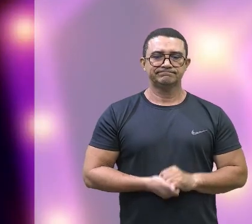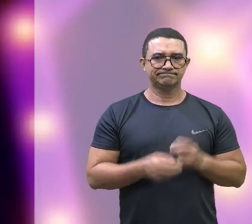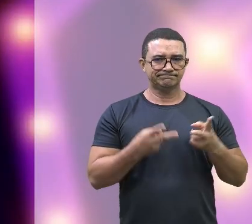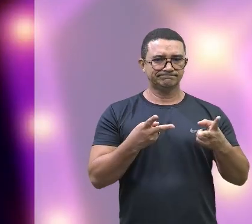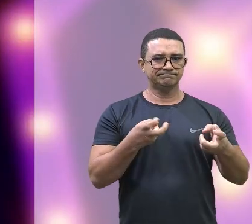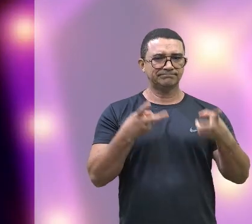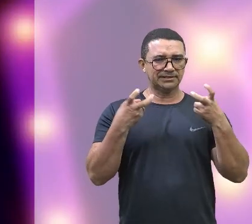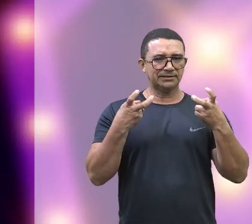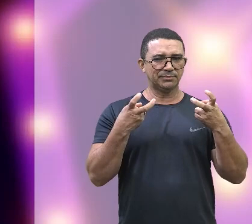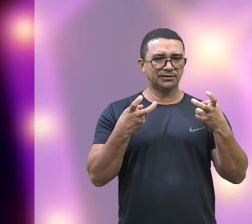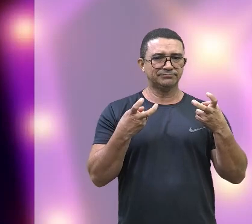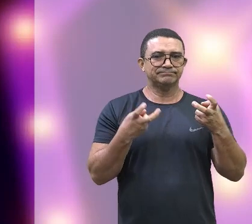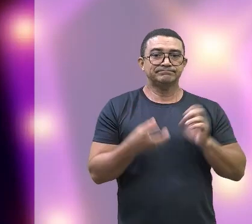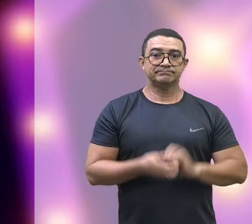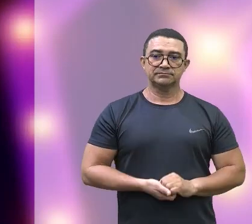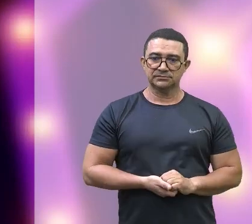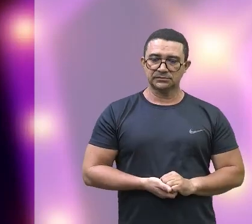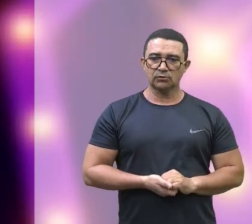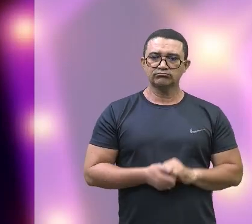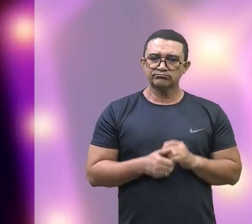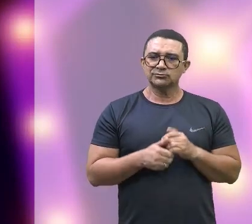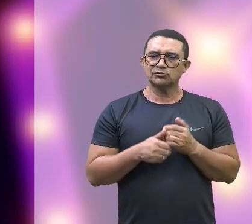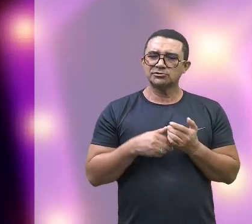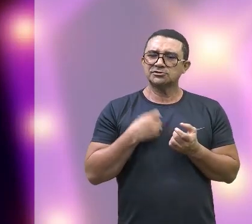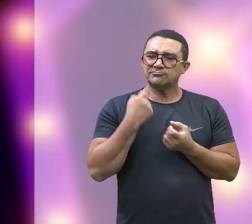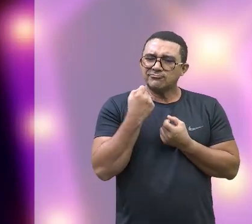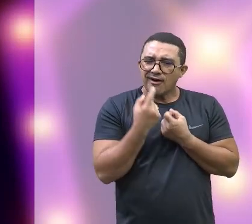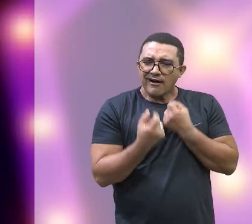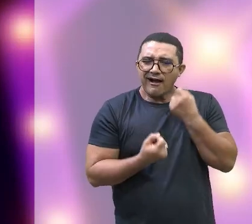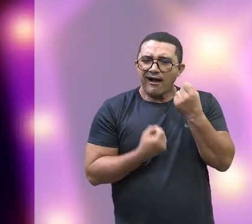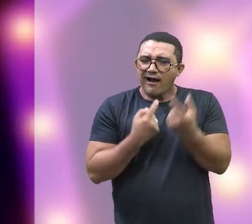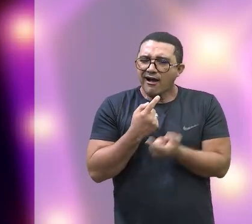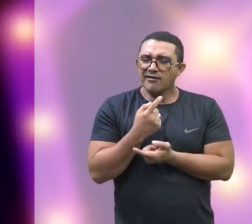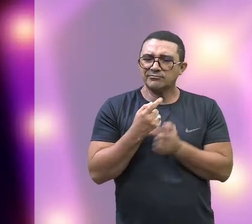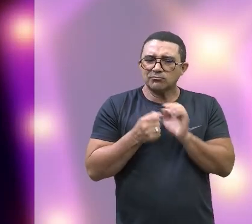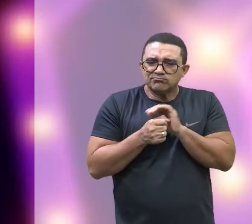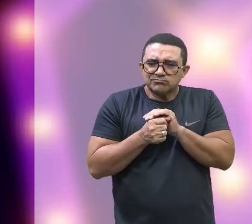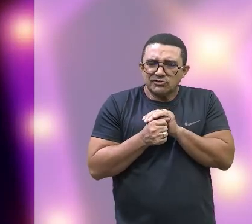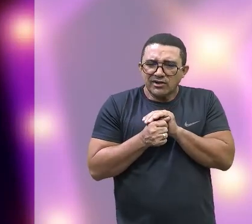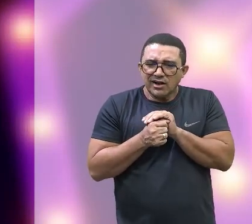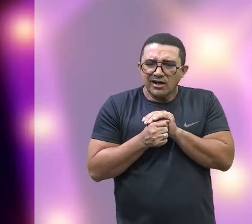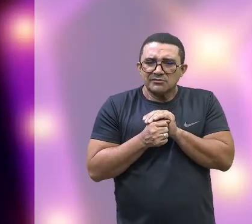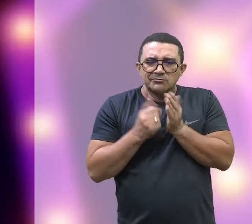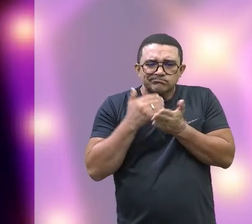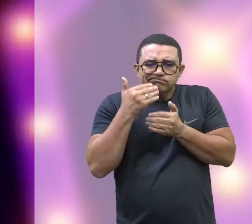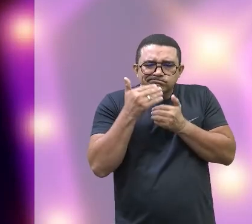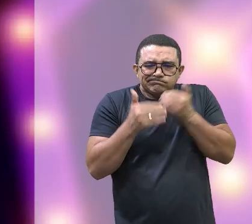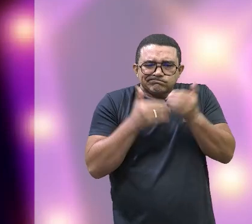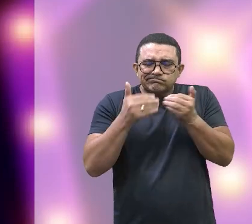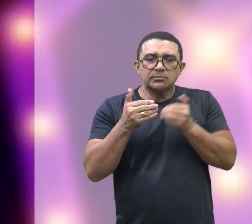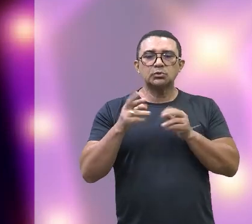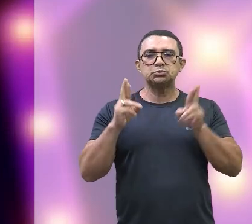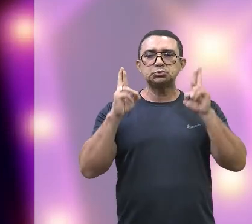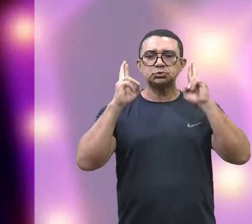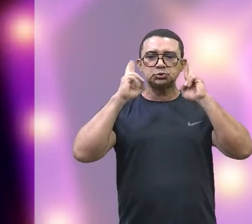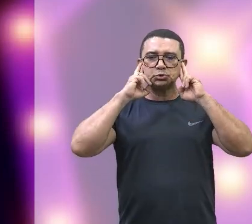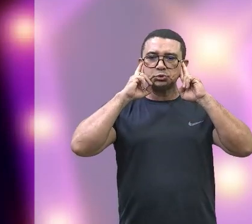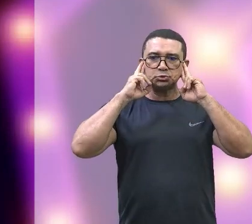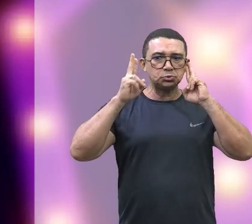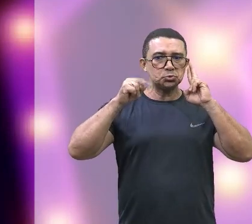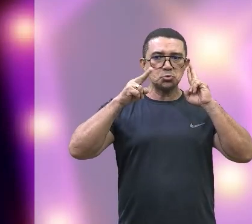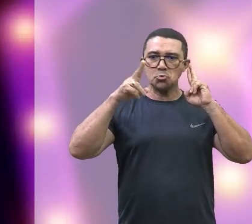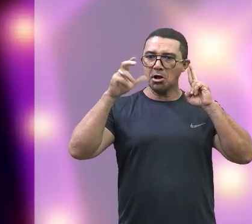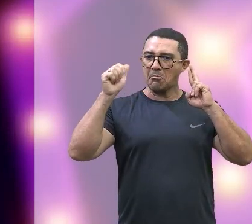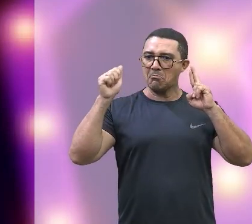Perceberam aí, pessoal? A morte é lenta, a gente nem percebe, vai ficando surdo sem perceber. Irreversível. E não volta